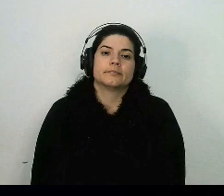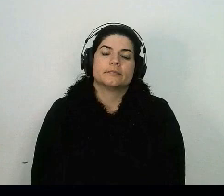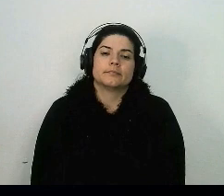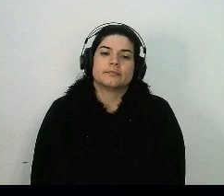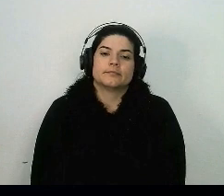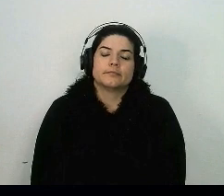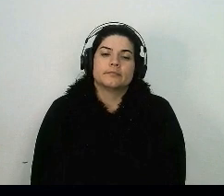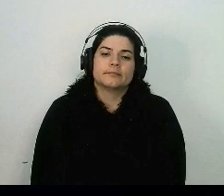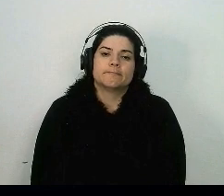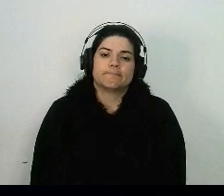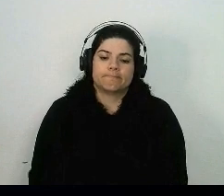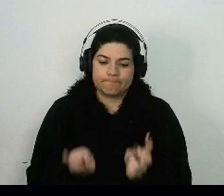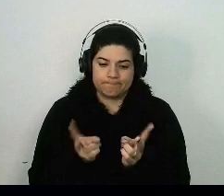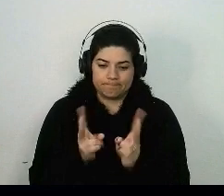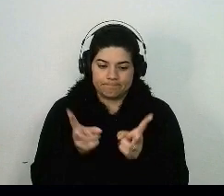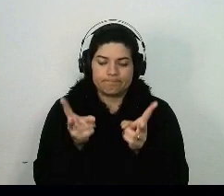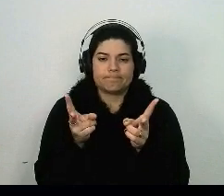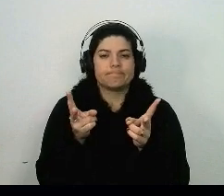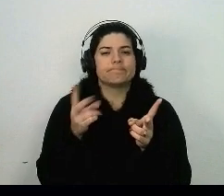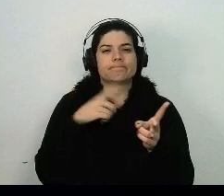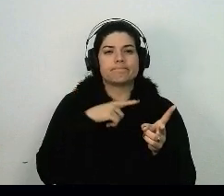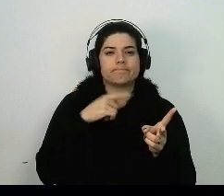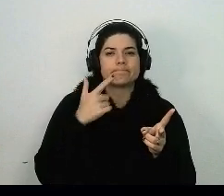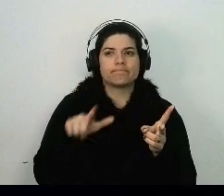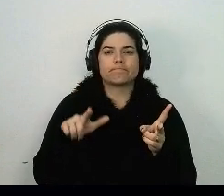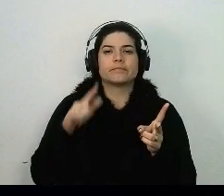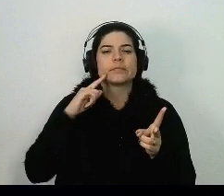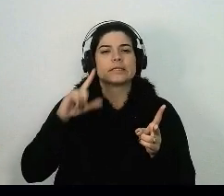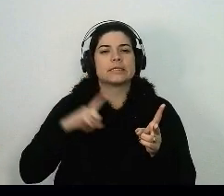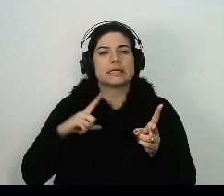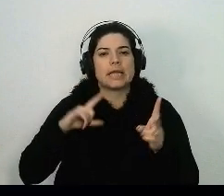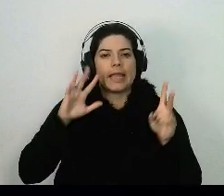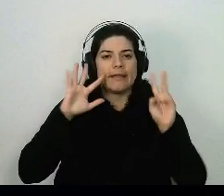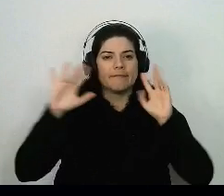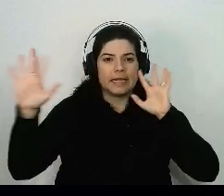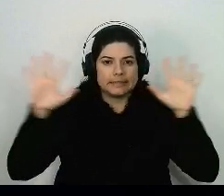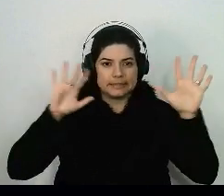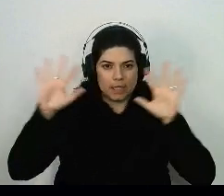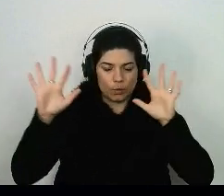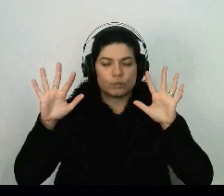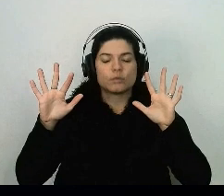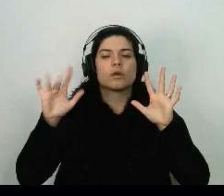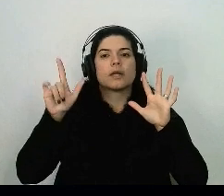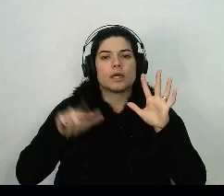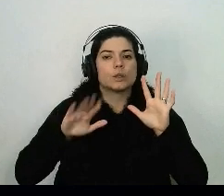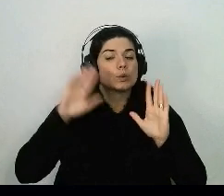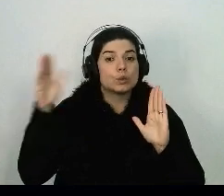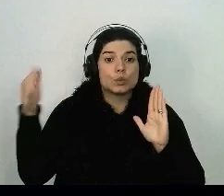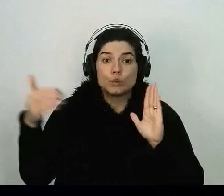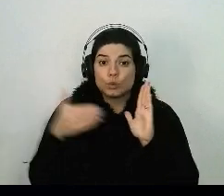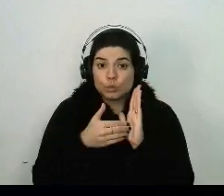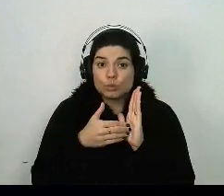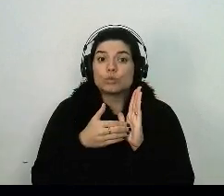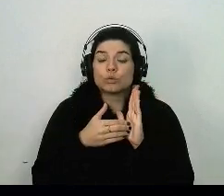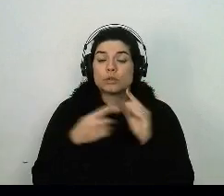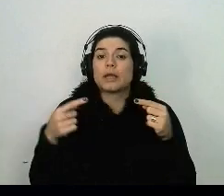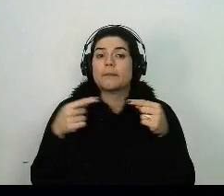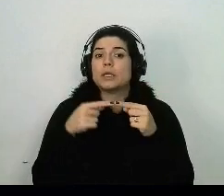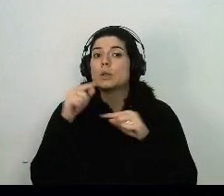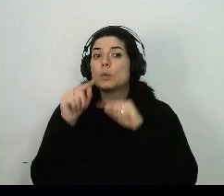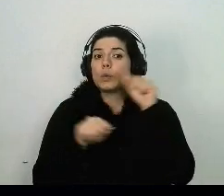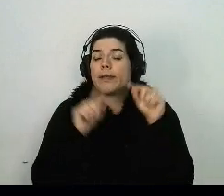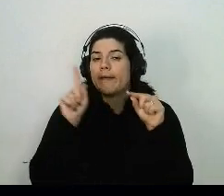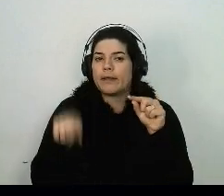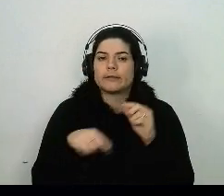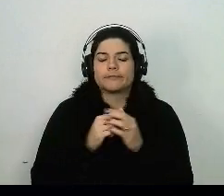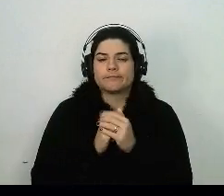Seguindo aqui, eu acho que tem uma reflexão final para todo esse contexto, que o que é? Assim